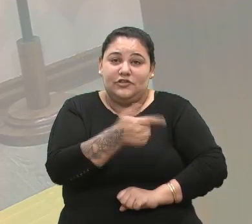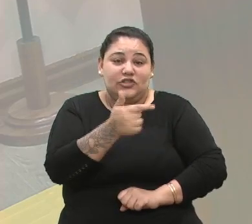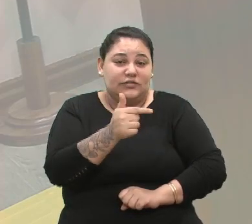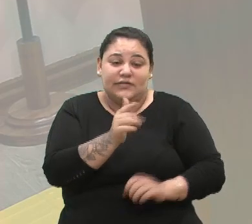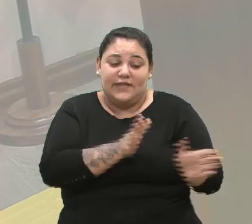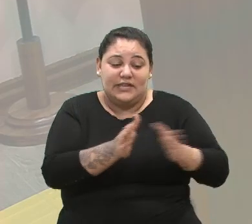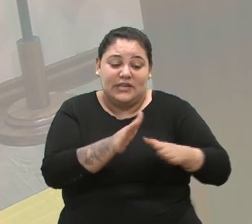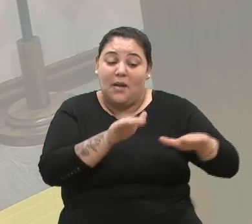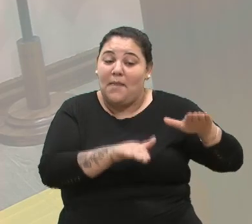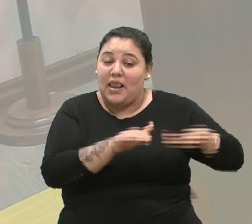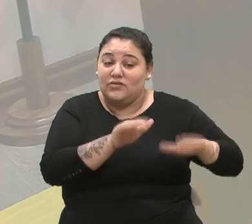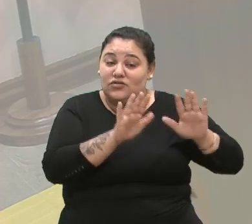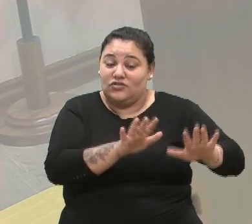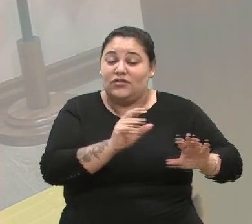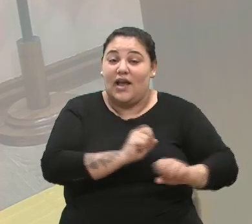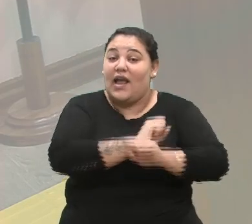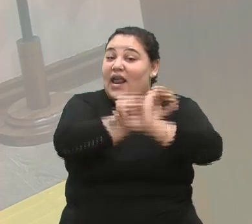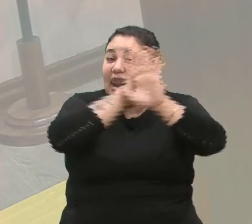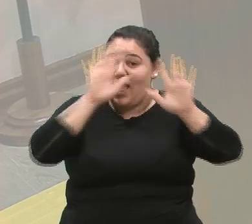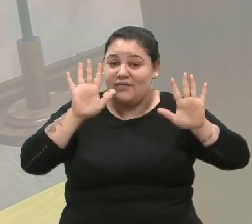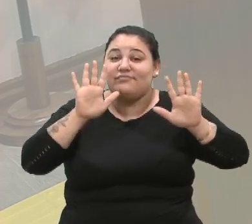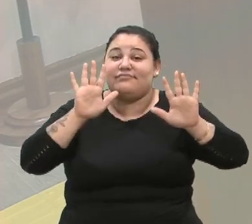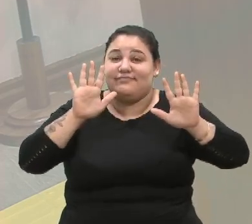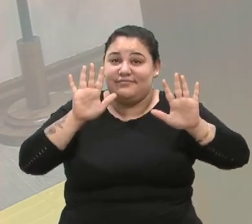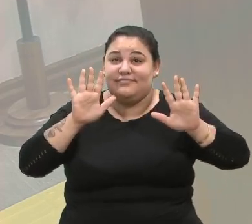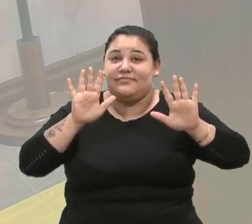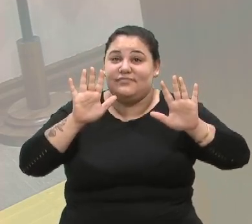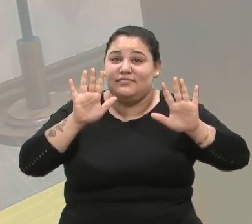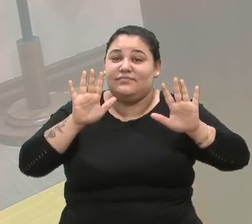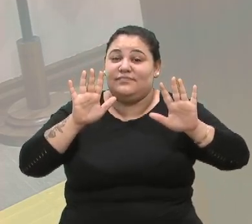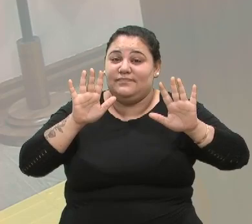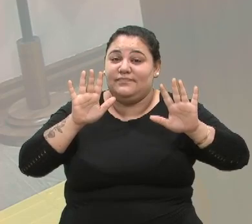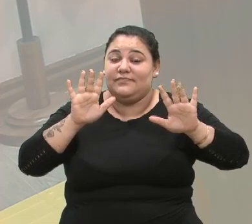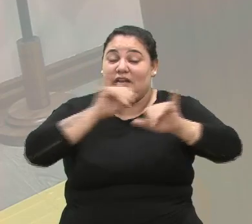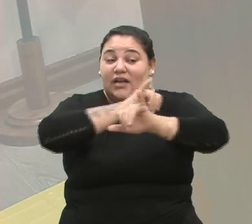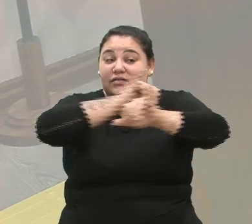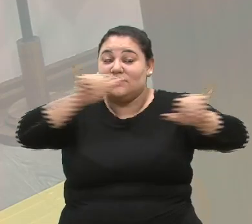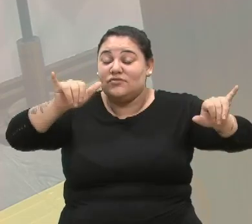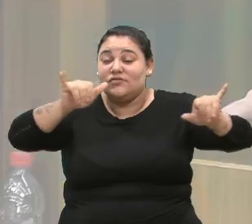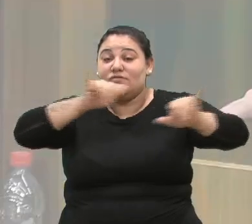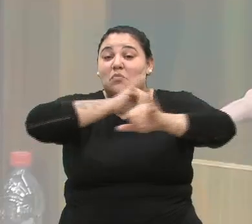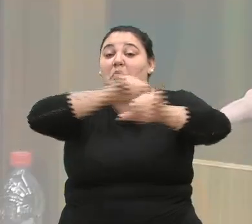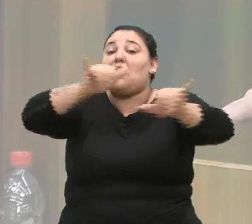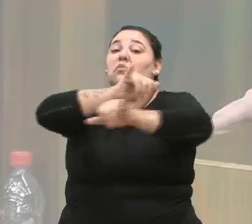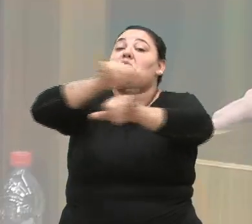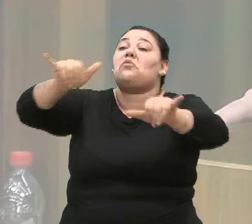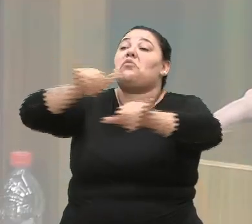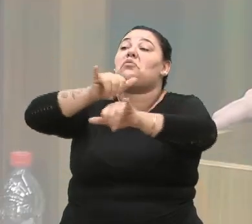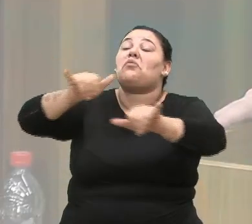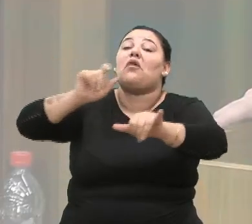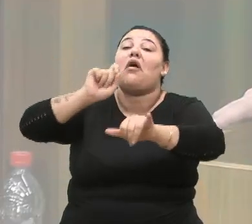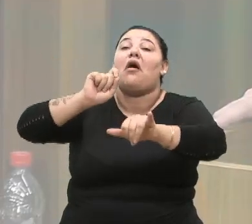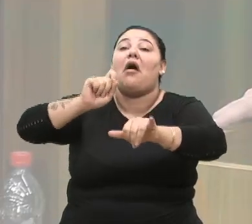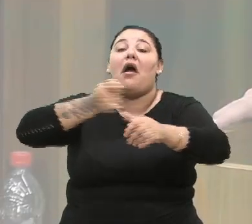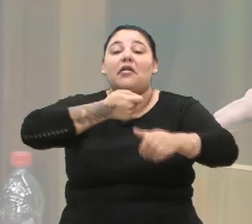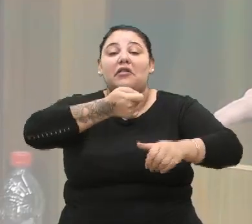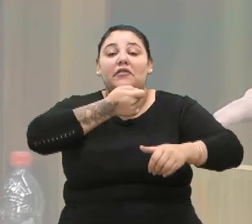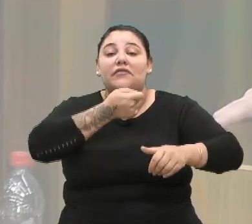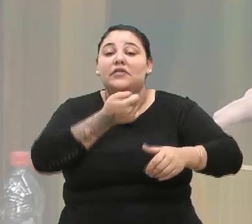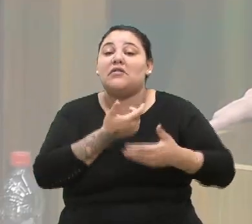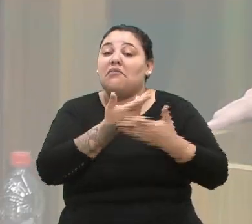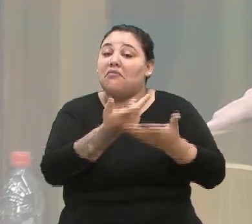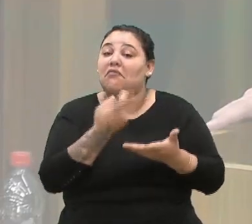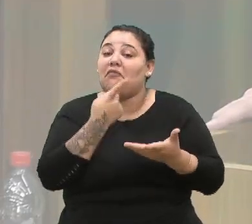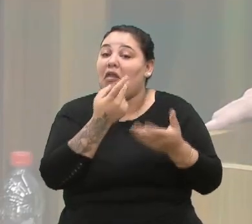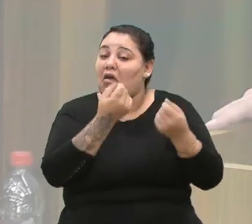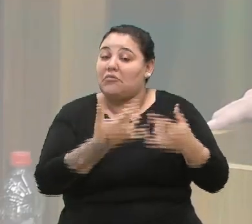nenhum, fica bem claro isso. A notícia que divulgaram foi o que a entrevista que deram. Nós